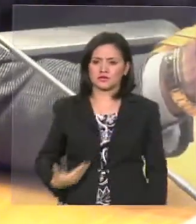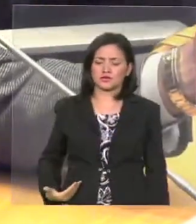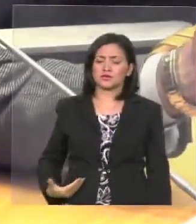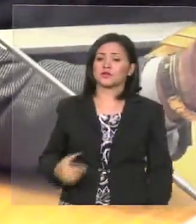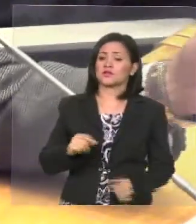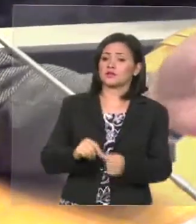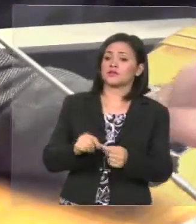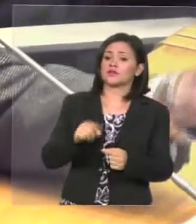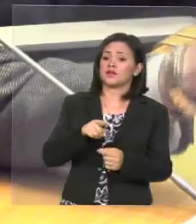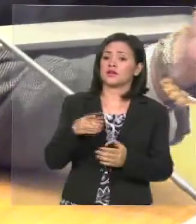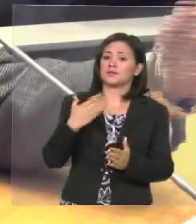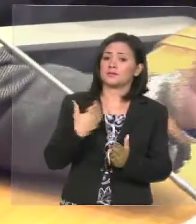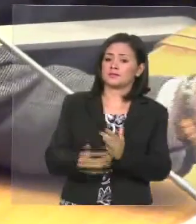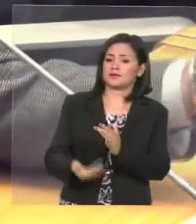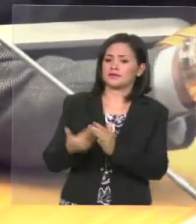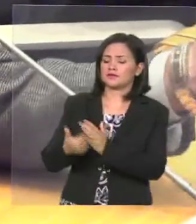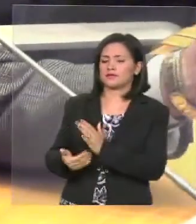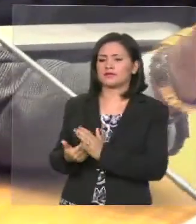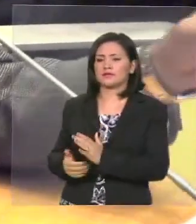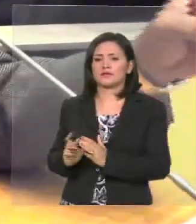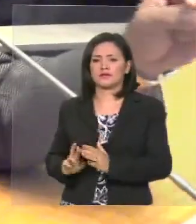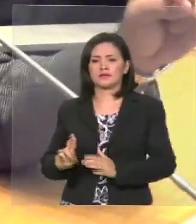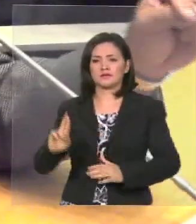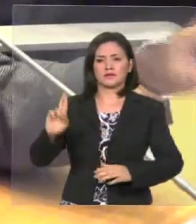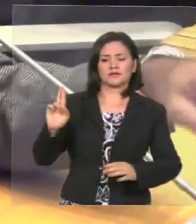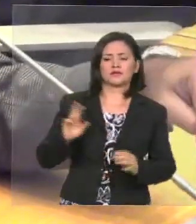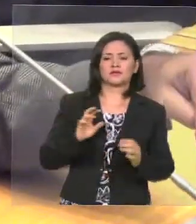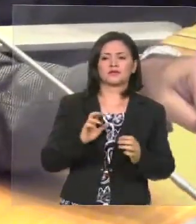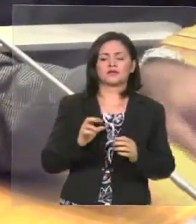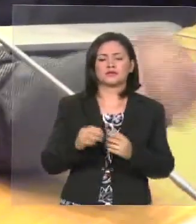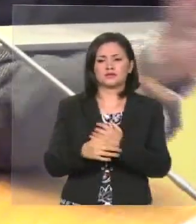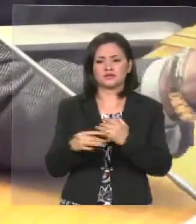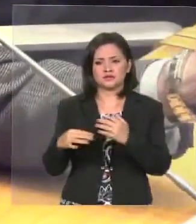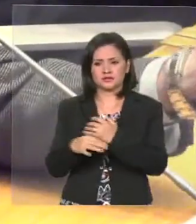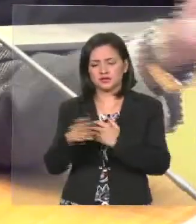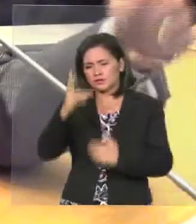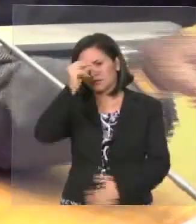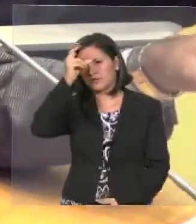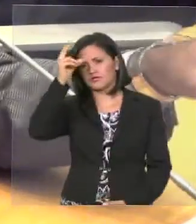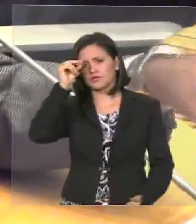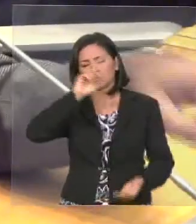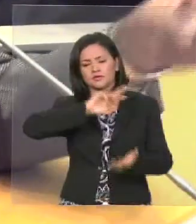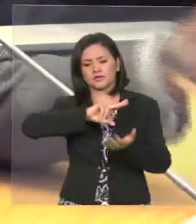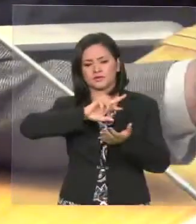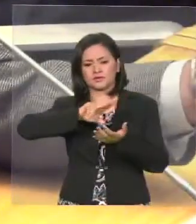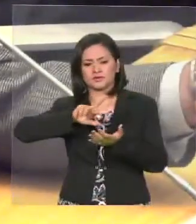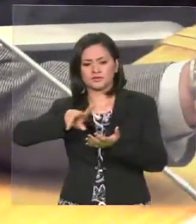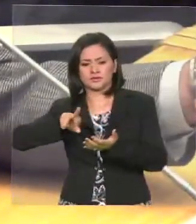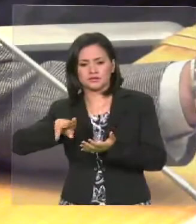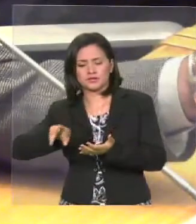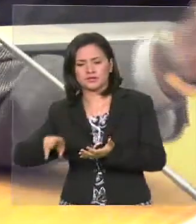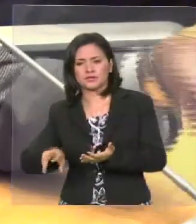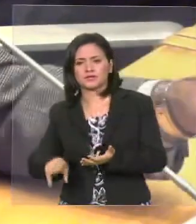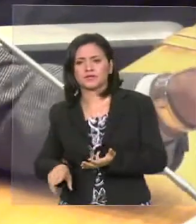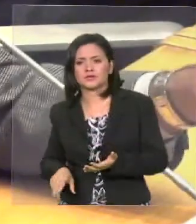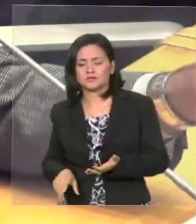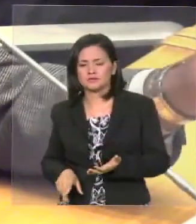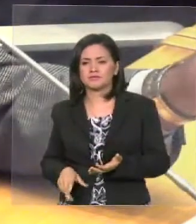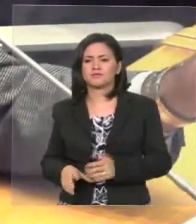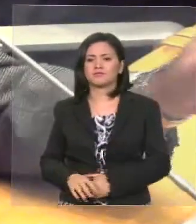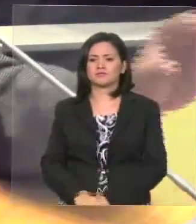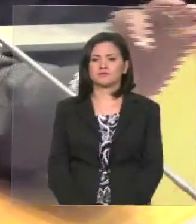visitou. Que se nós fizermos aqui um apurado dos municípios que ele visitou, ele perdeu mais os municípios que ele visitou do que